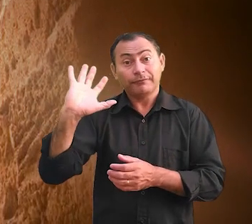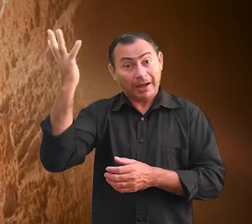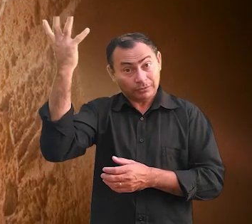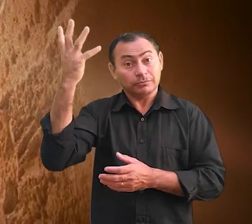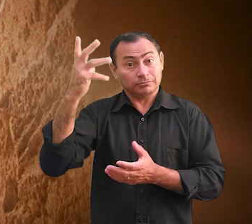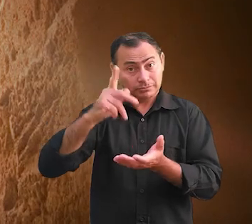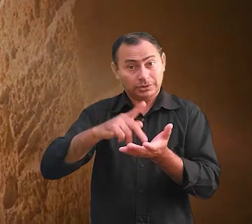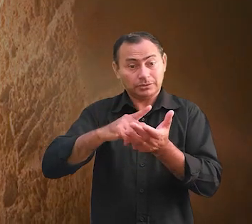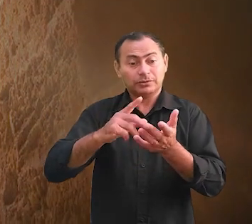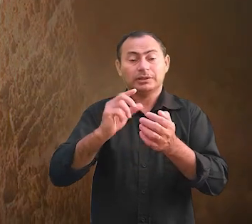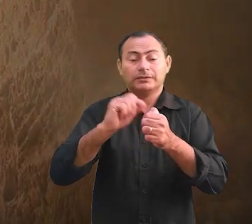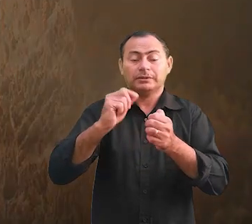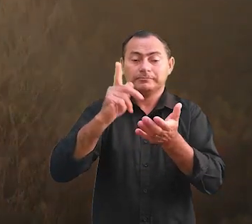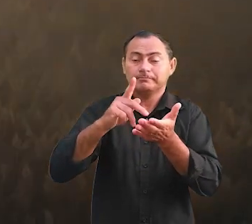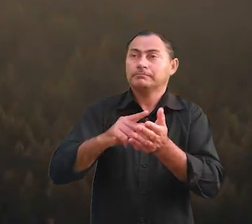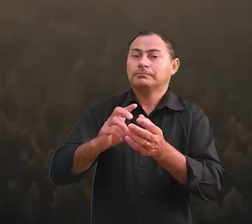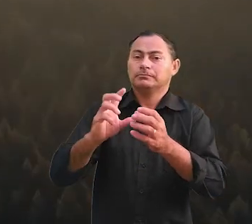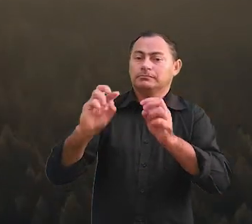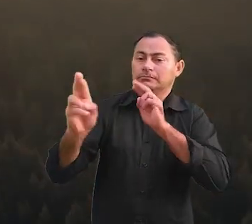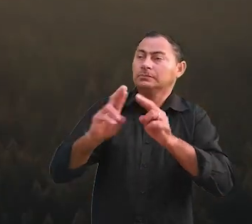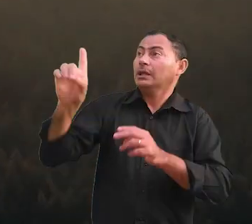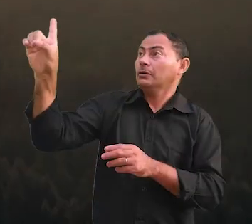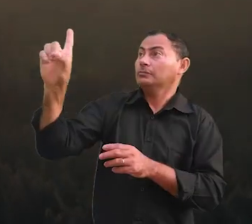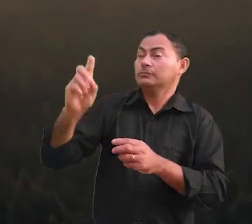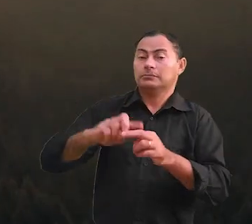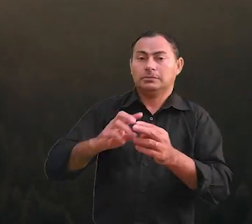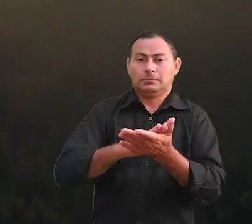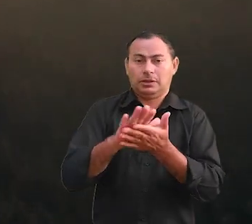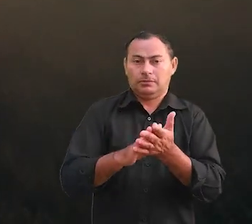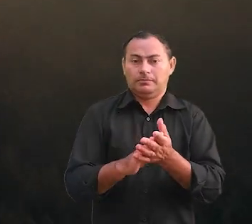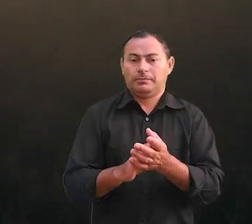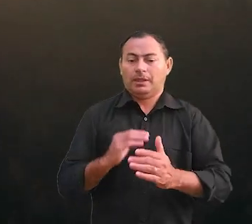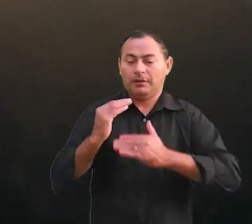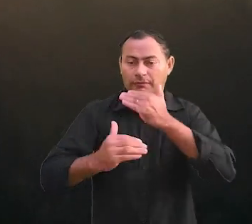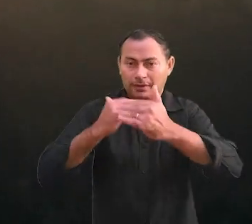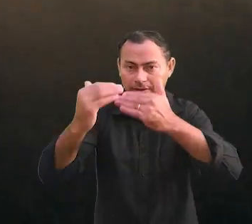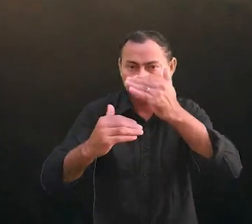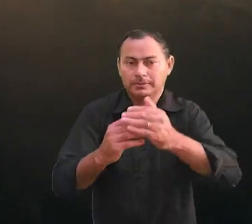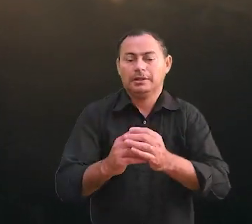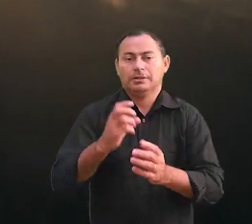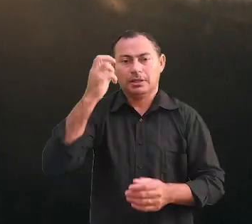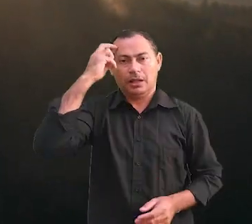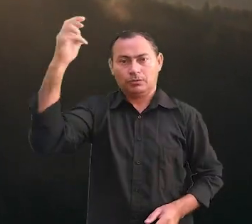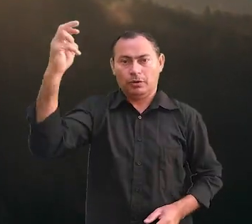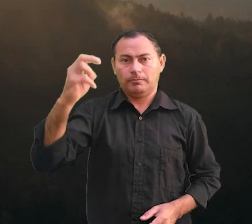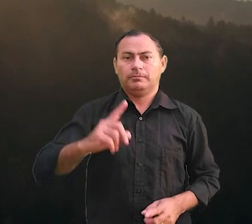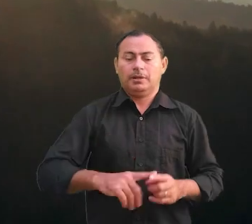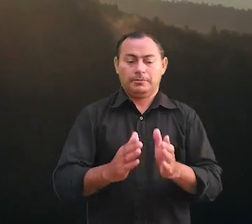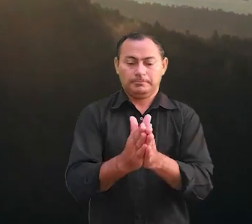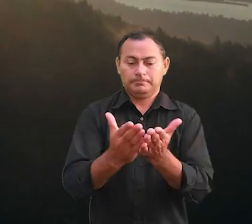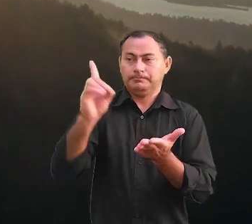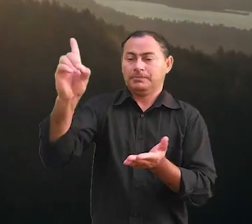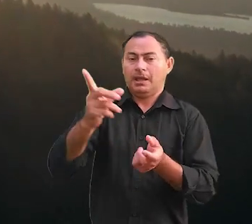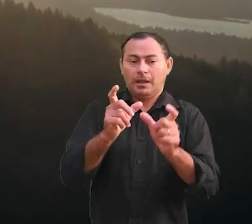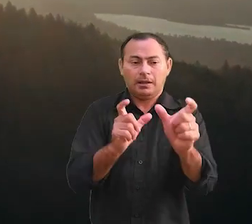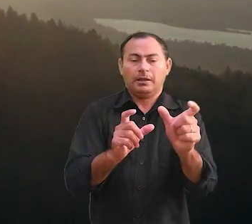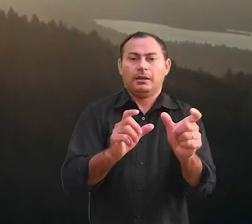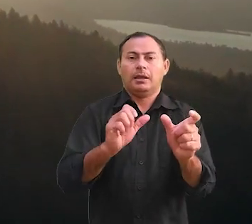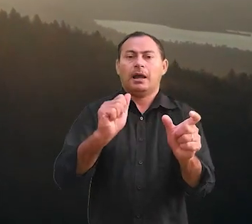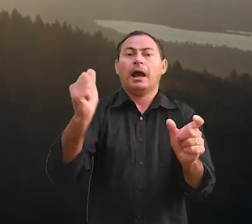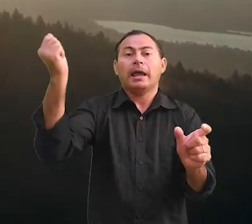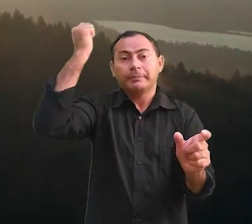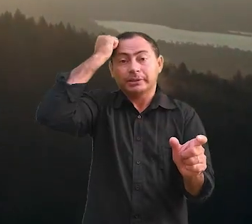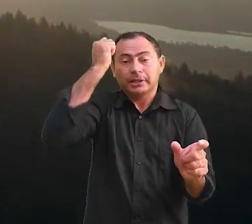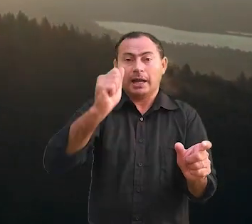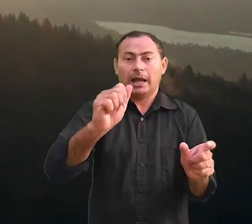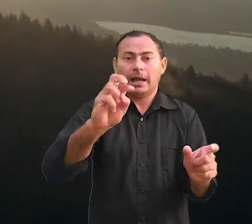para que o homem pecador tem um relacionamento com Deus isso tudo não é uma questão de evolução intelectual a Bíblia usa a